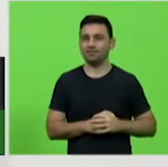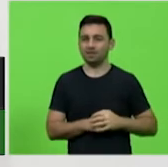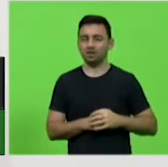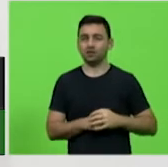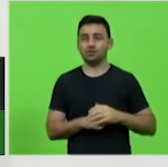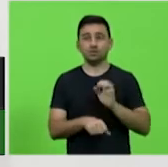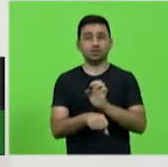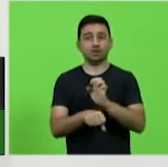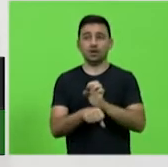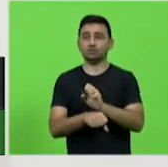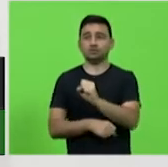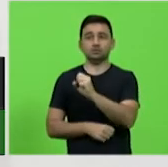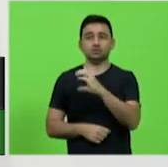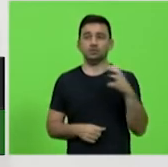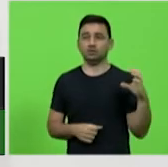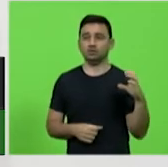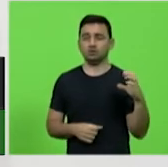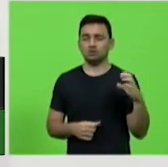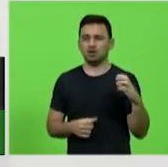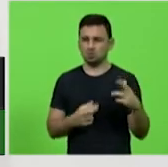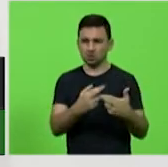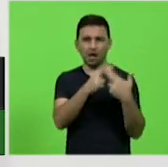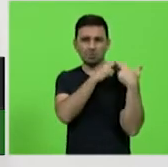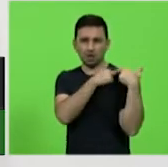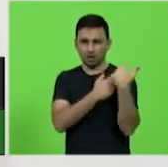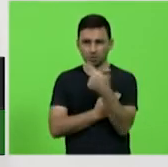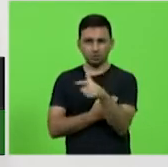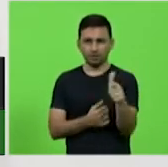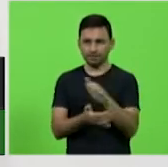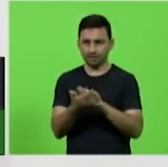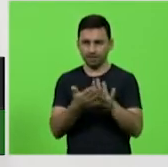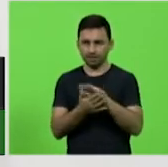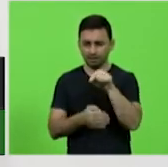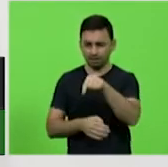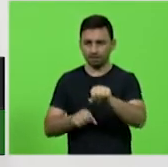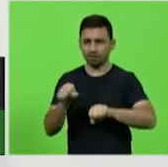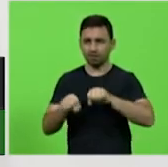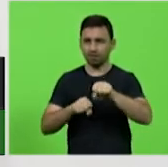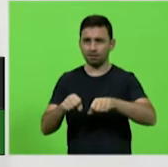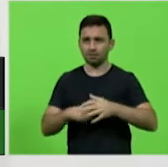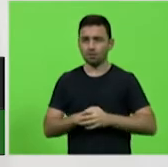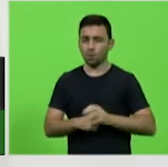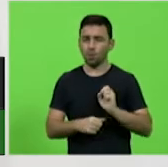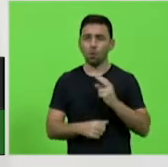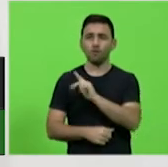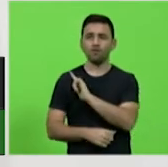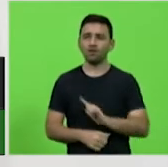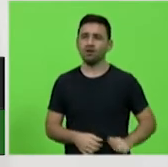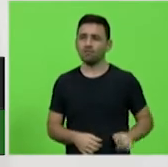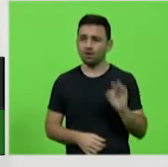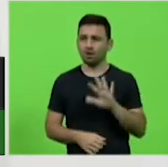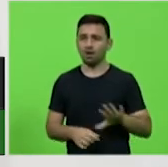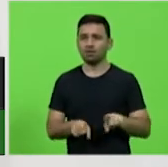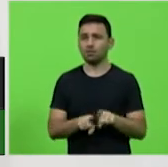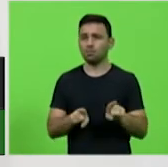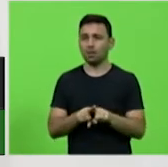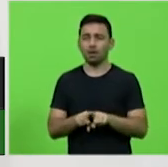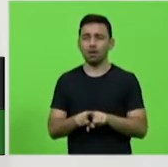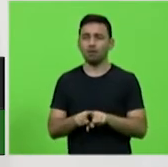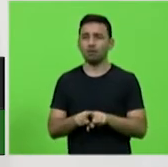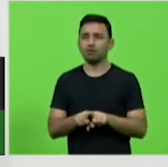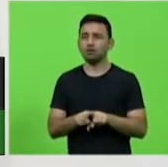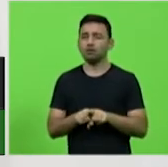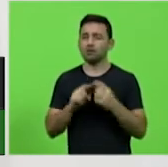estado de Santa Catarina não tem responsabilidade pelos ciclistas. Ou o governo federal também, e a